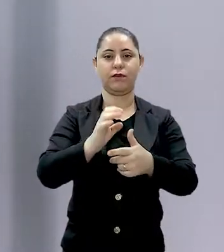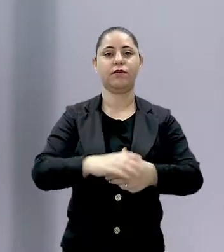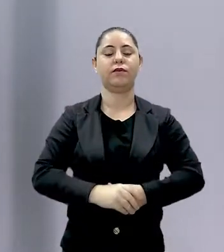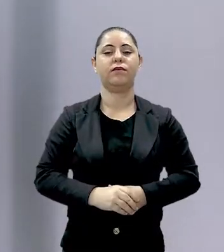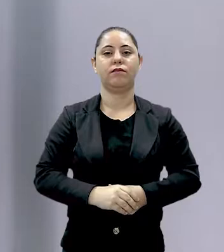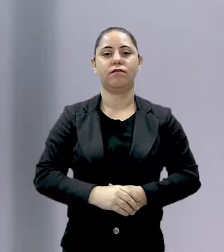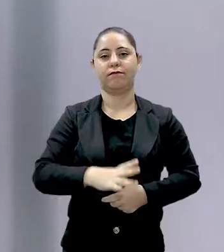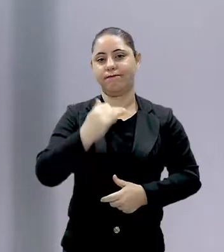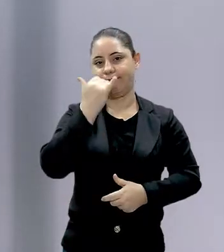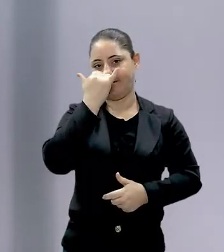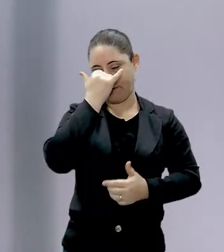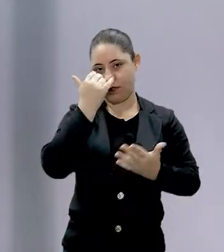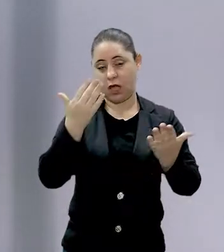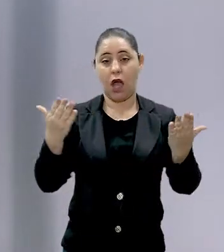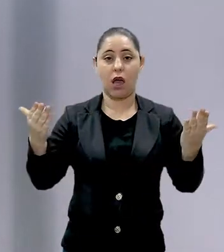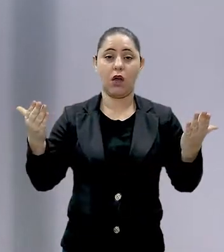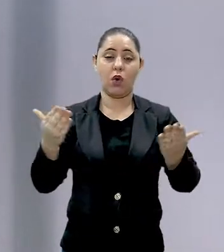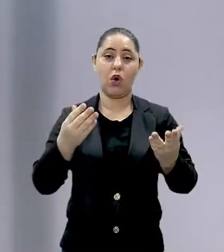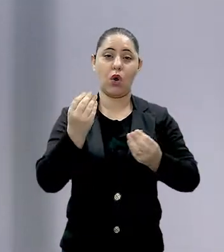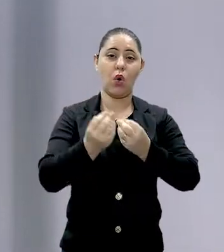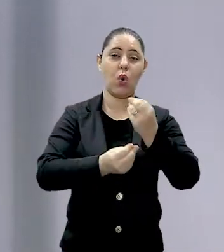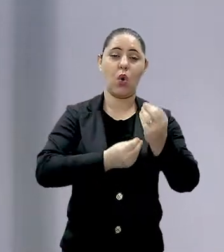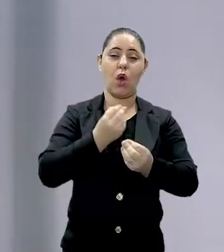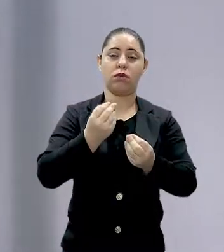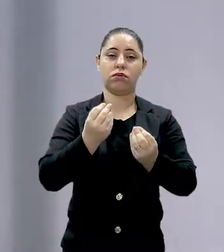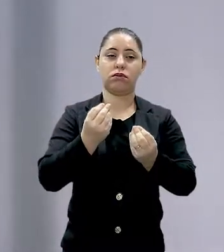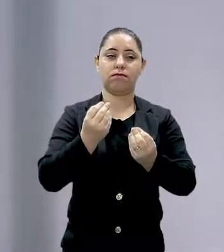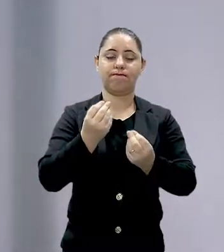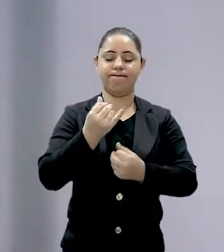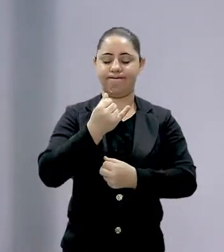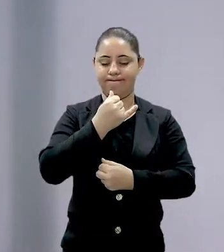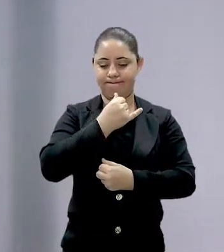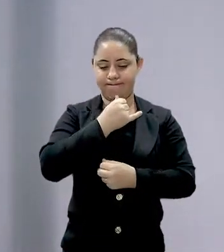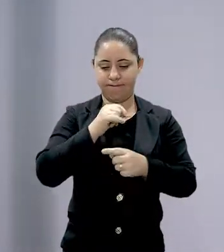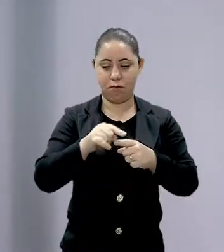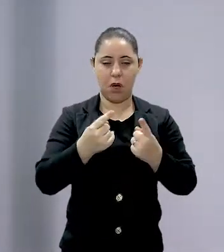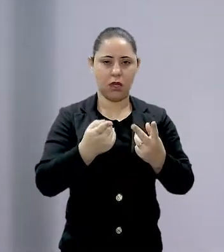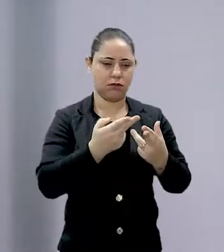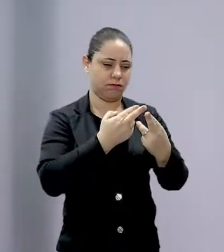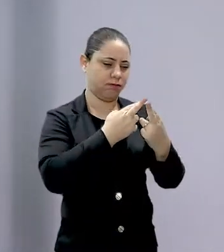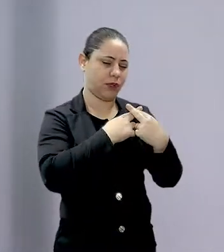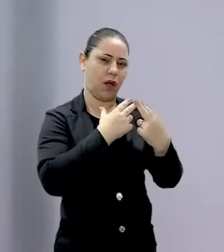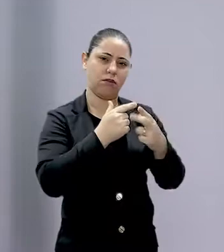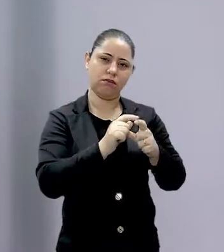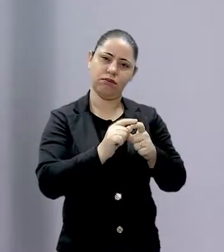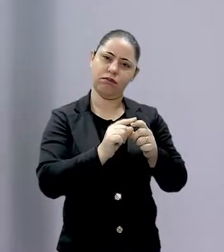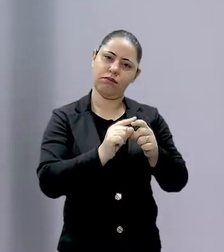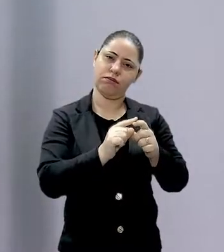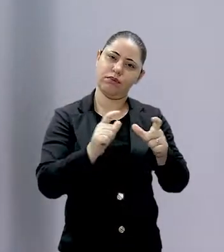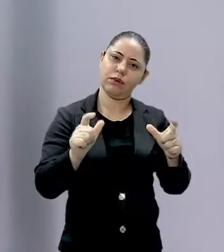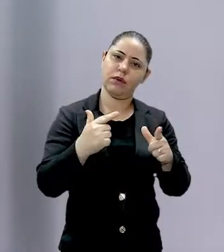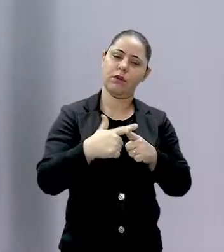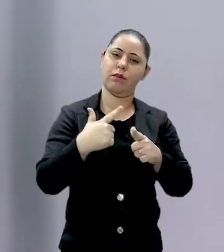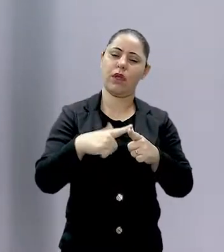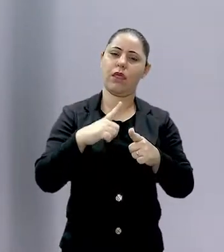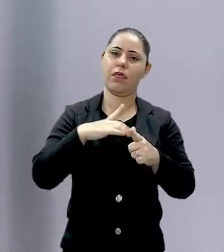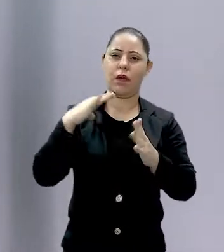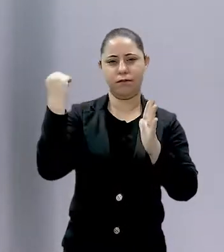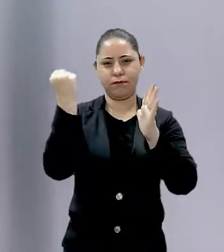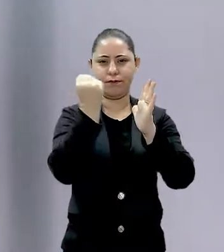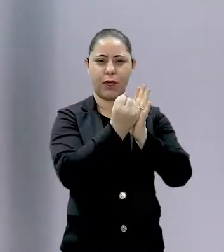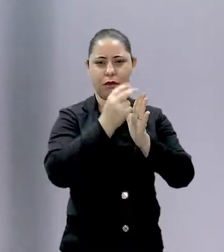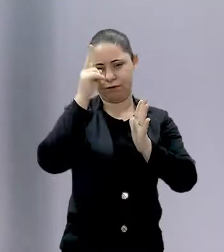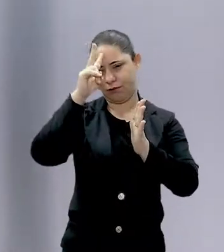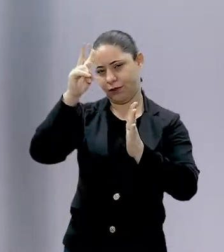Legislativo Estadual. Infelizmente, dessa vez de uma maneira muito triste, mas com uma responsabilidade enorme, porque fica